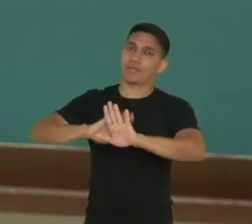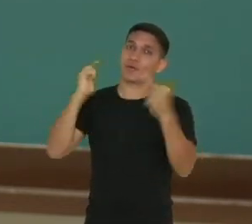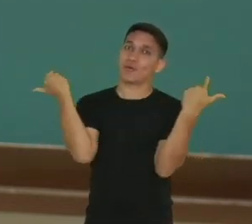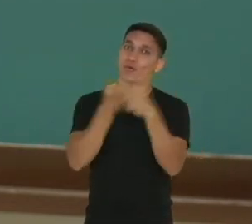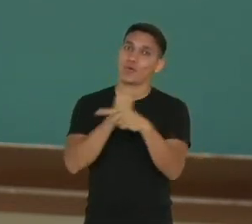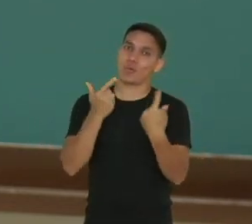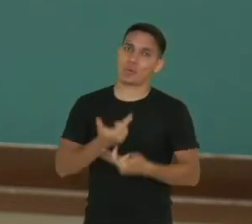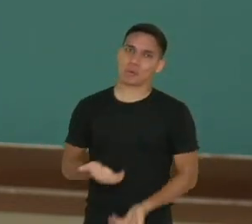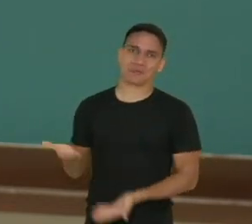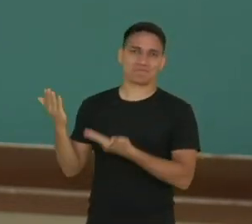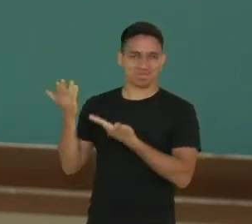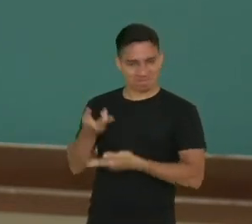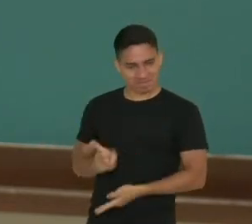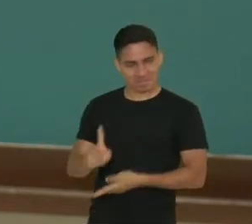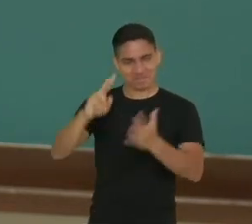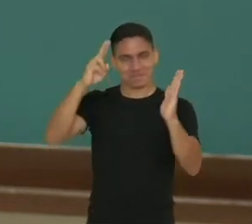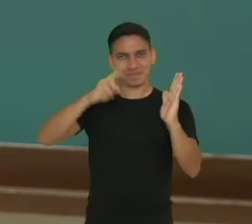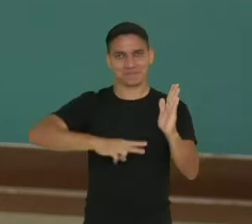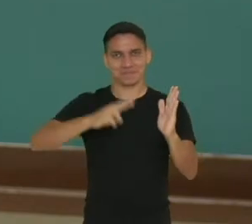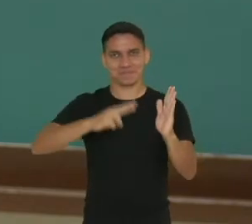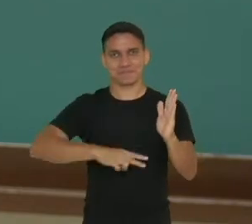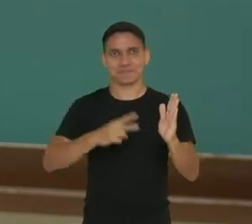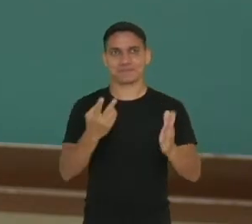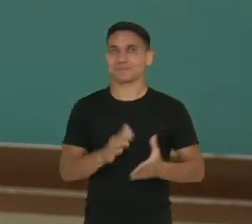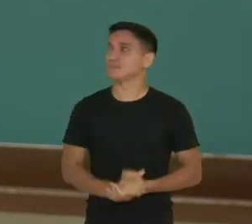bom? Vamos lá então?